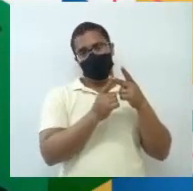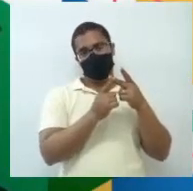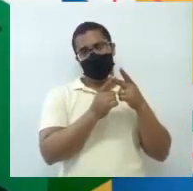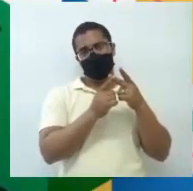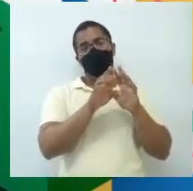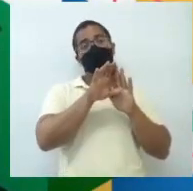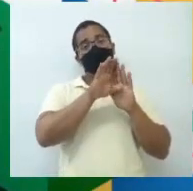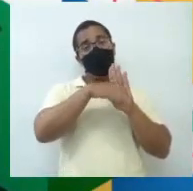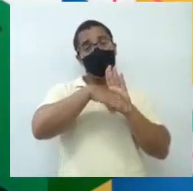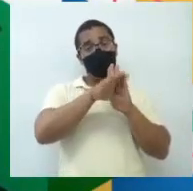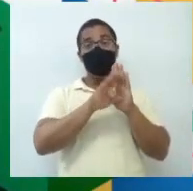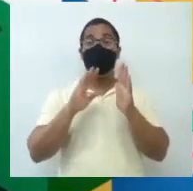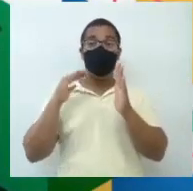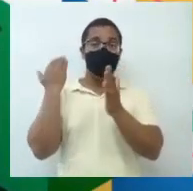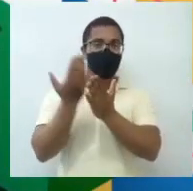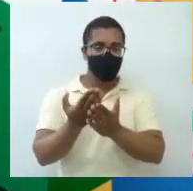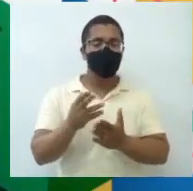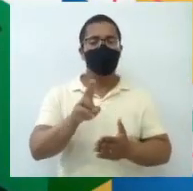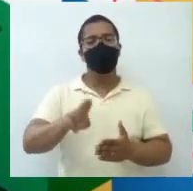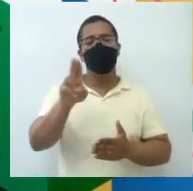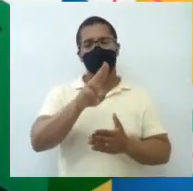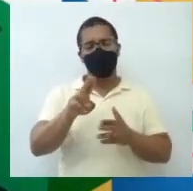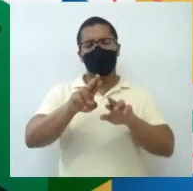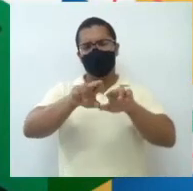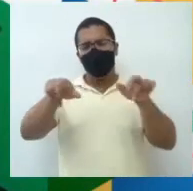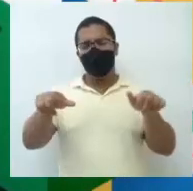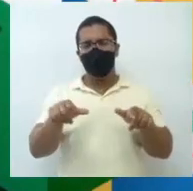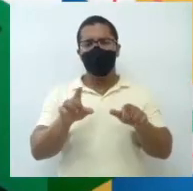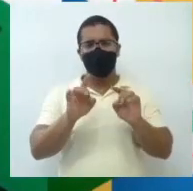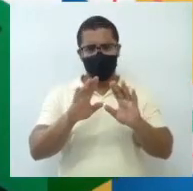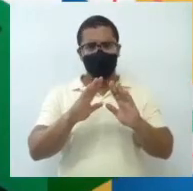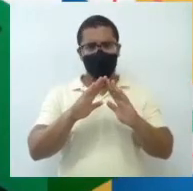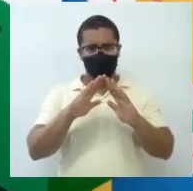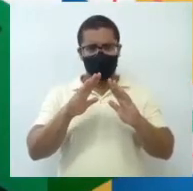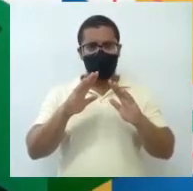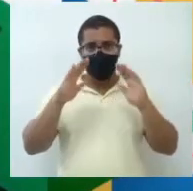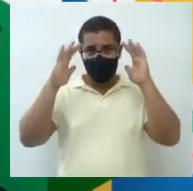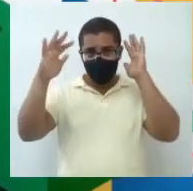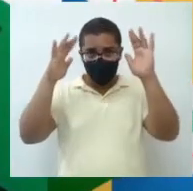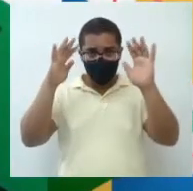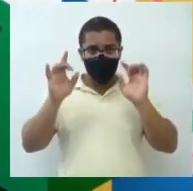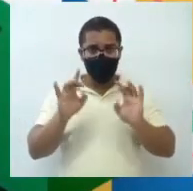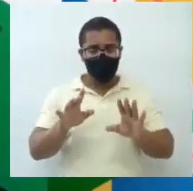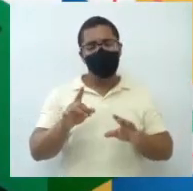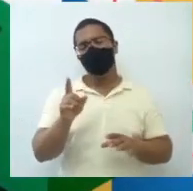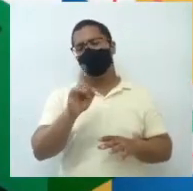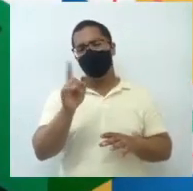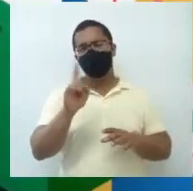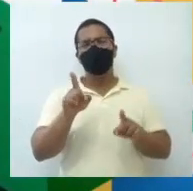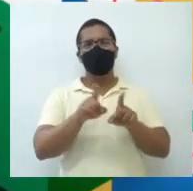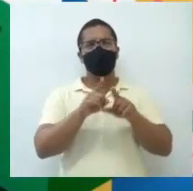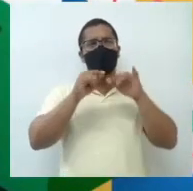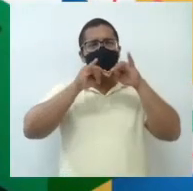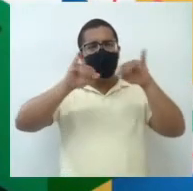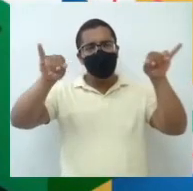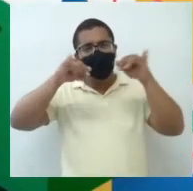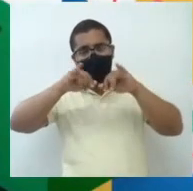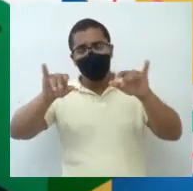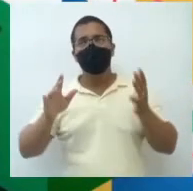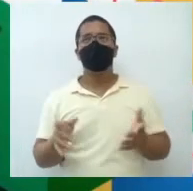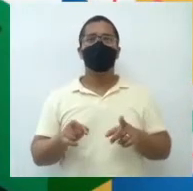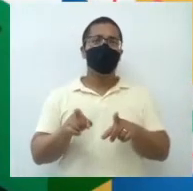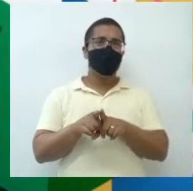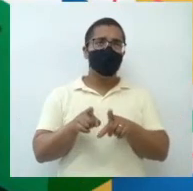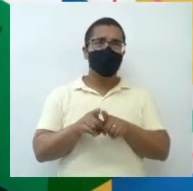hoje são utilizados em várias em vários ramos não apenas na filosofia mas também publicidade é